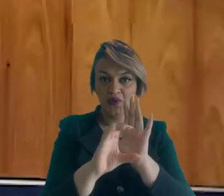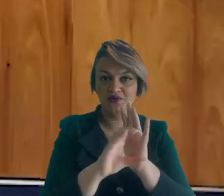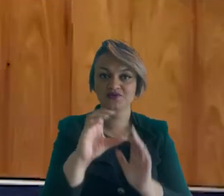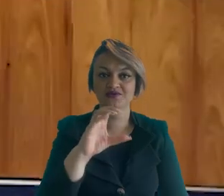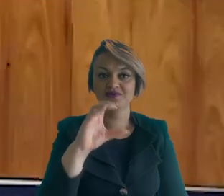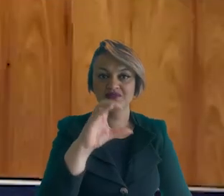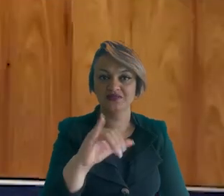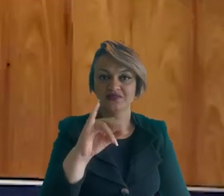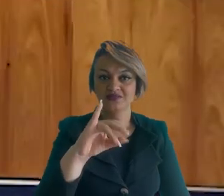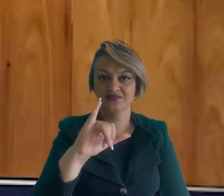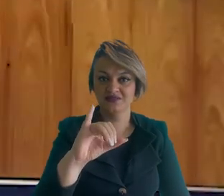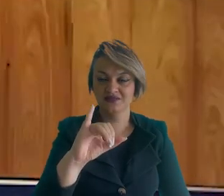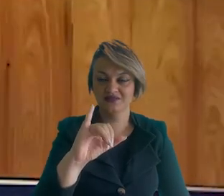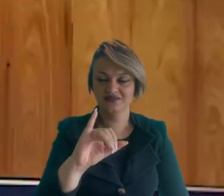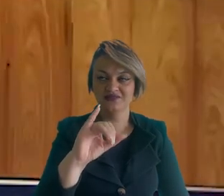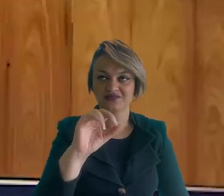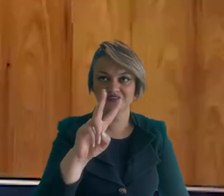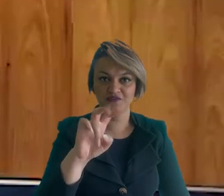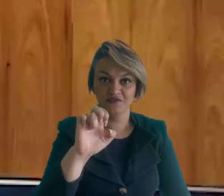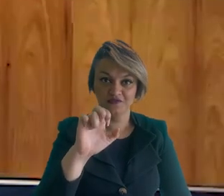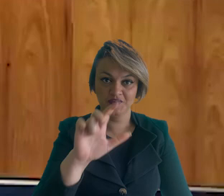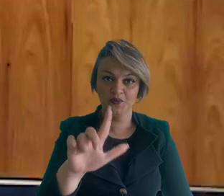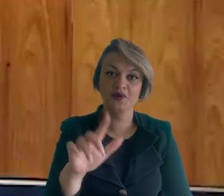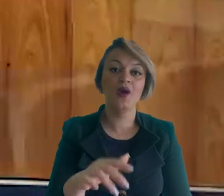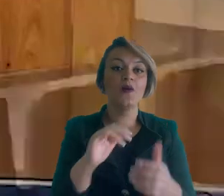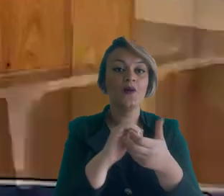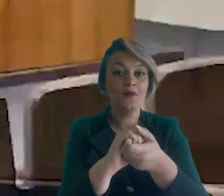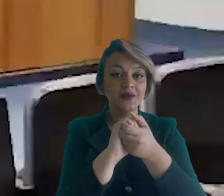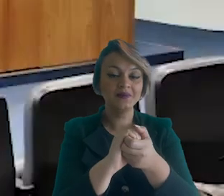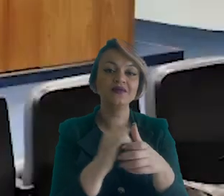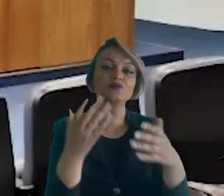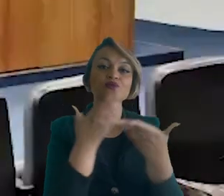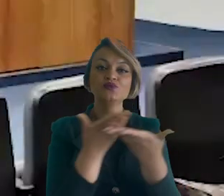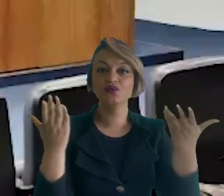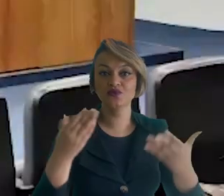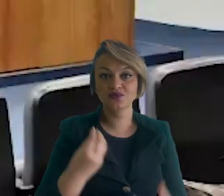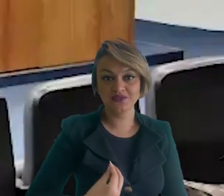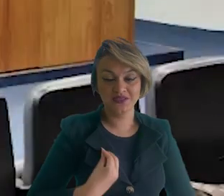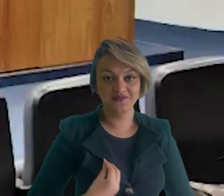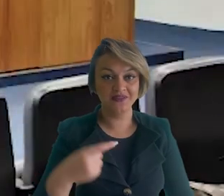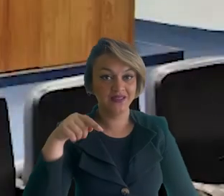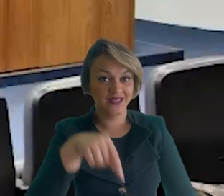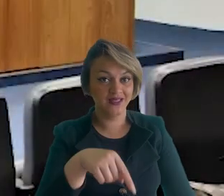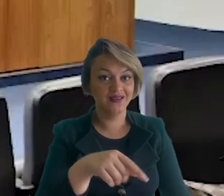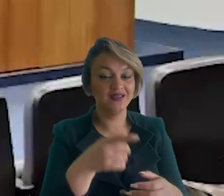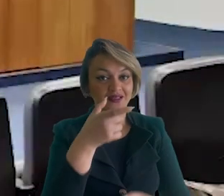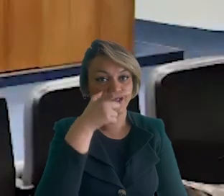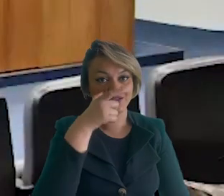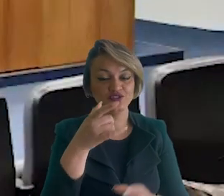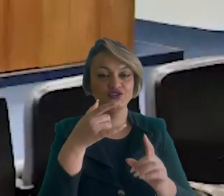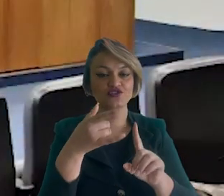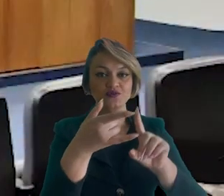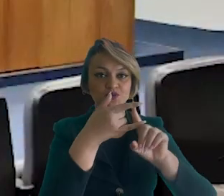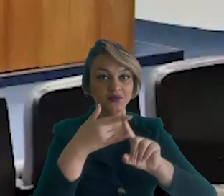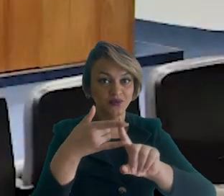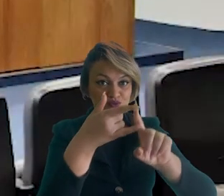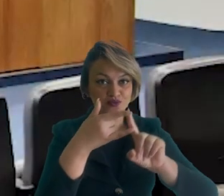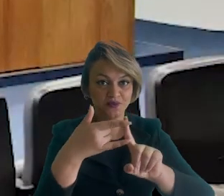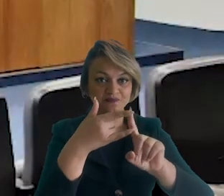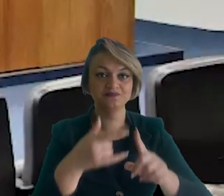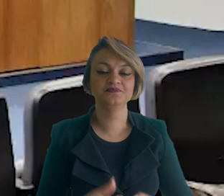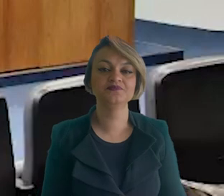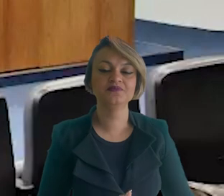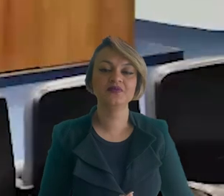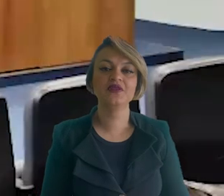a direção da escola saúde a todos presentes e pelo sistema da plataforma Zoom